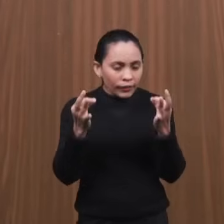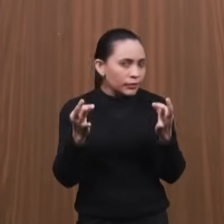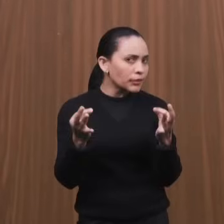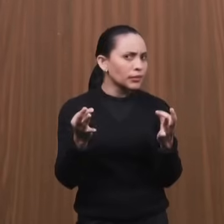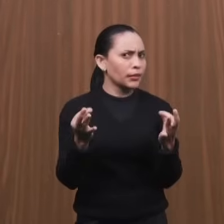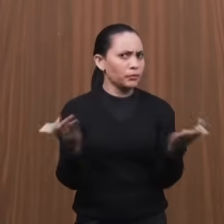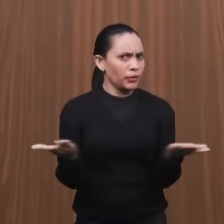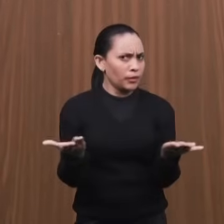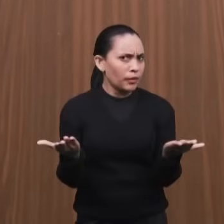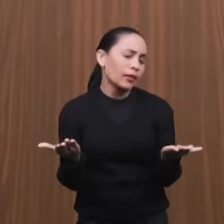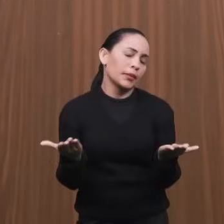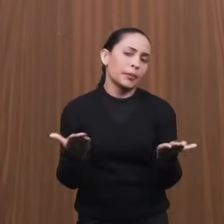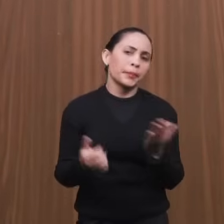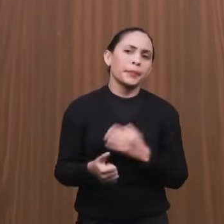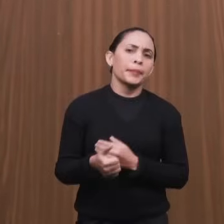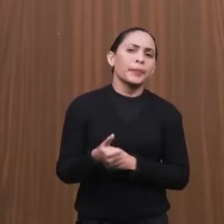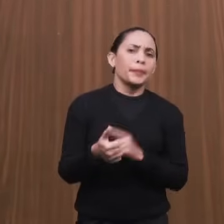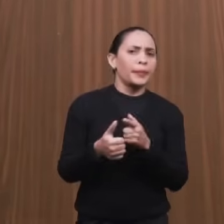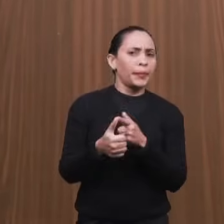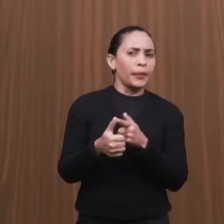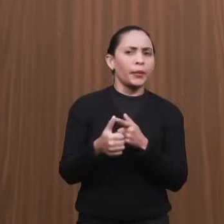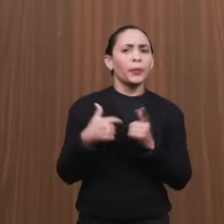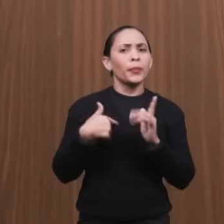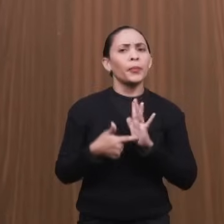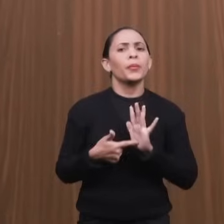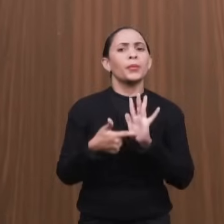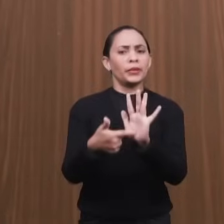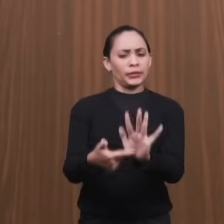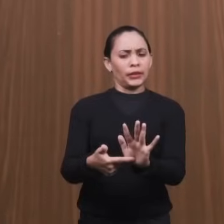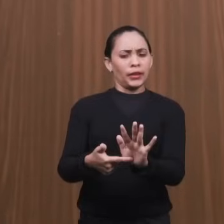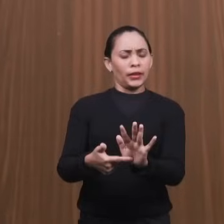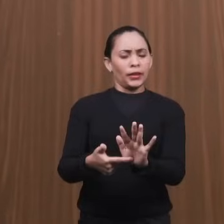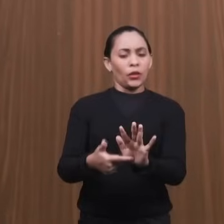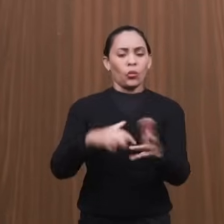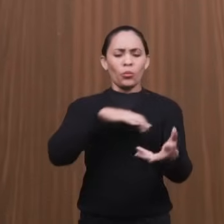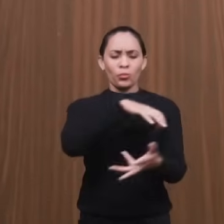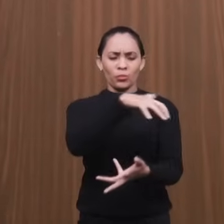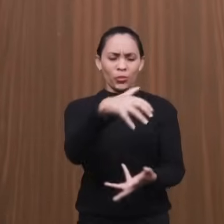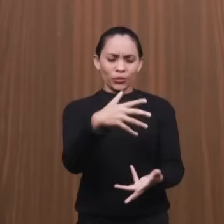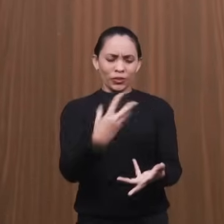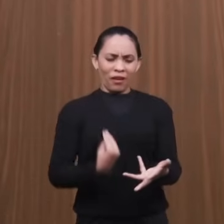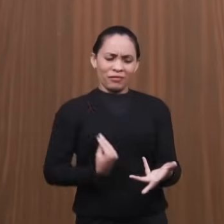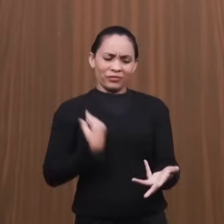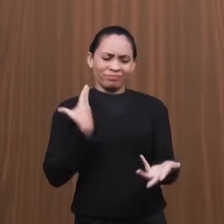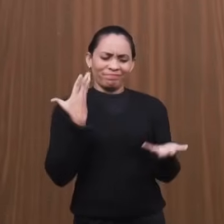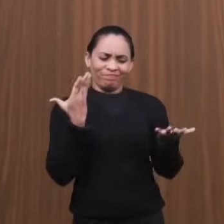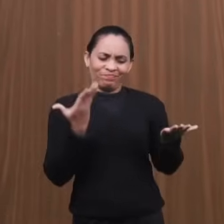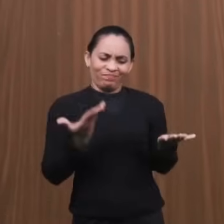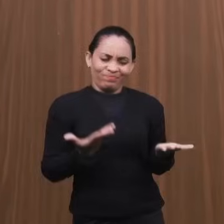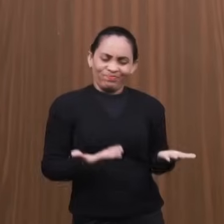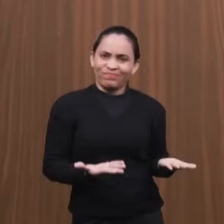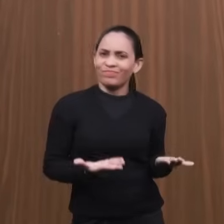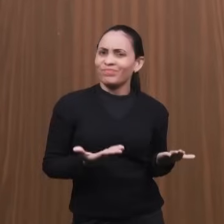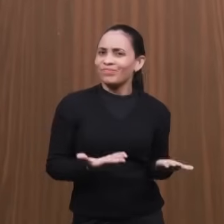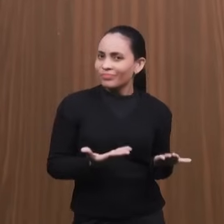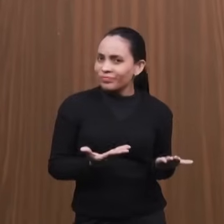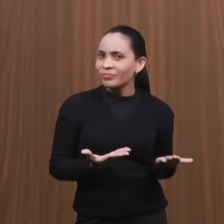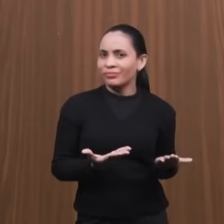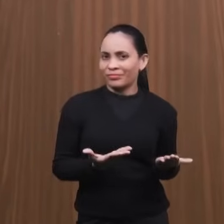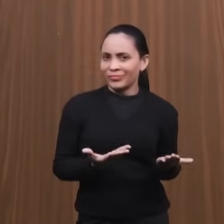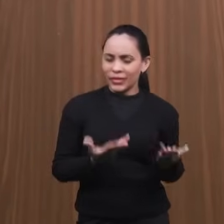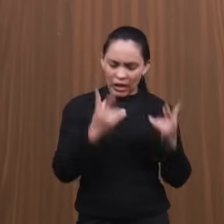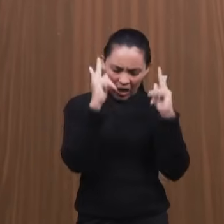isso. Primeiro, para mostrar a situação que o mundo está, a corrupção do gênero